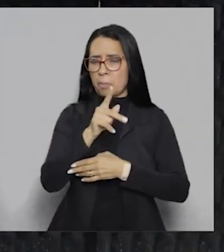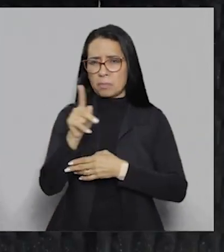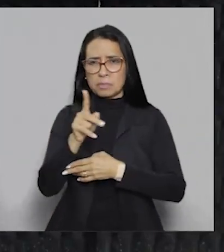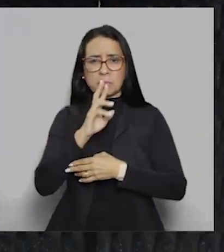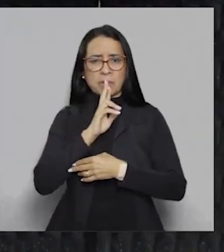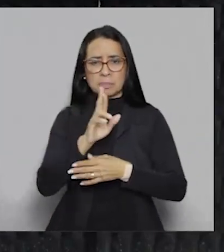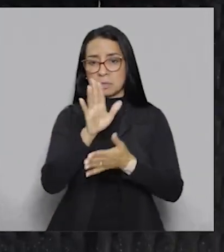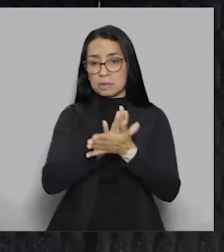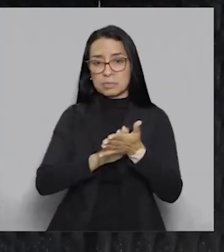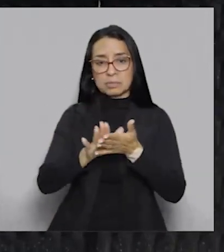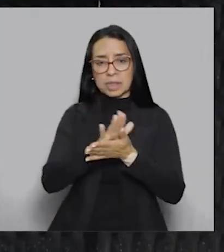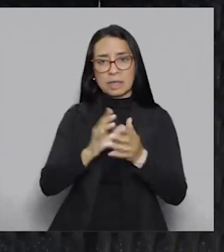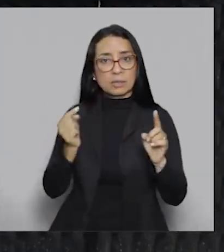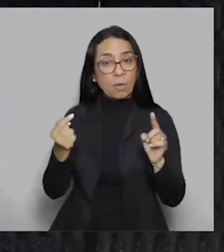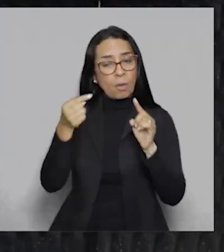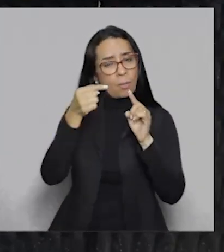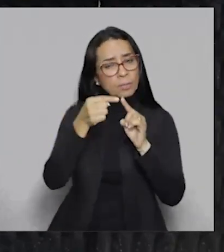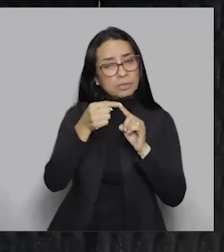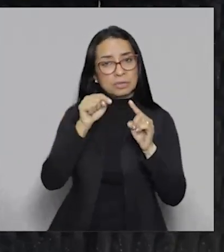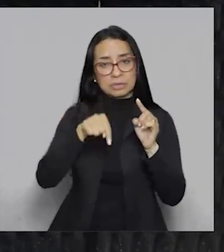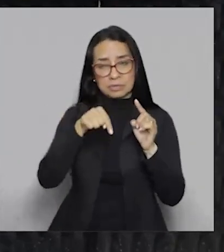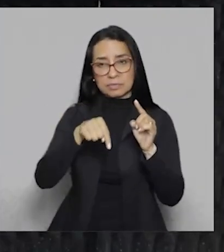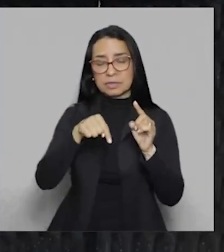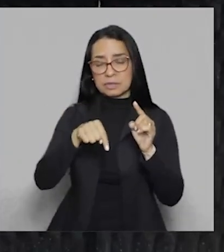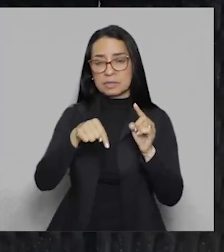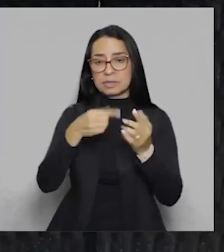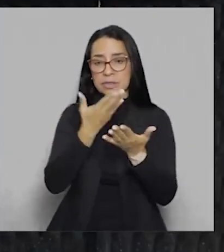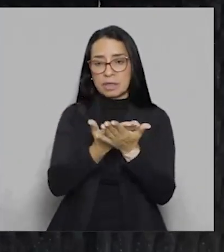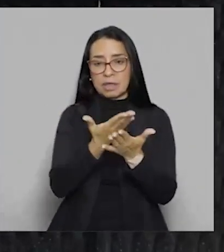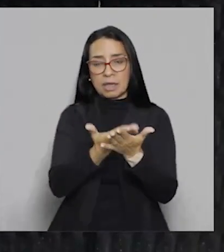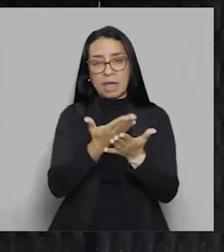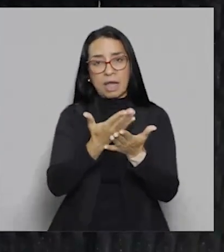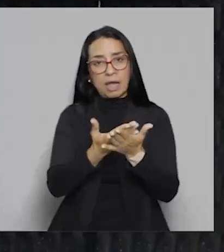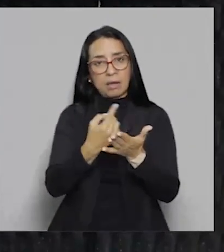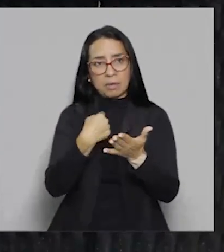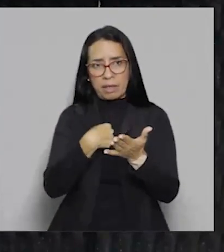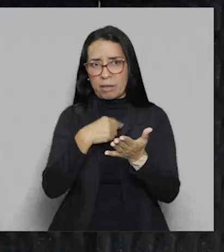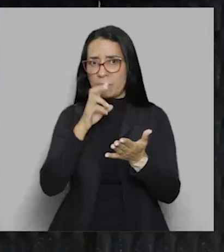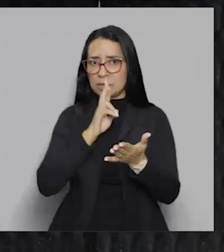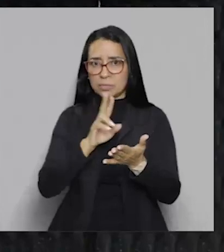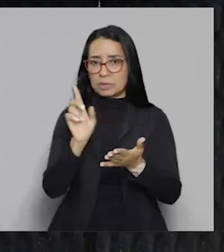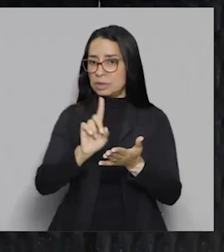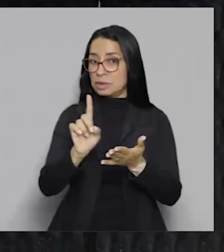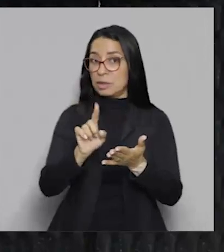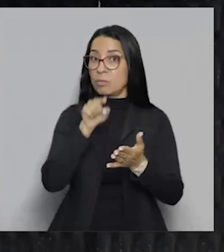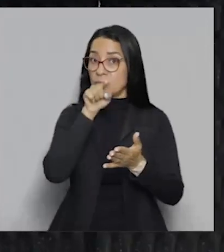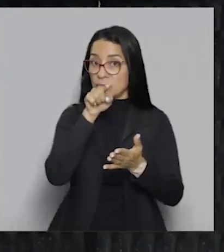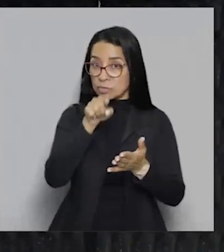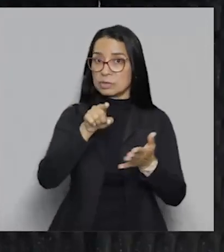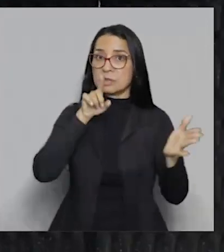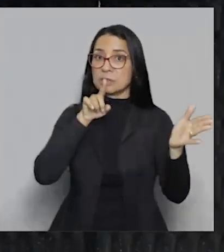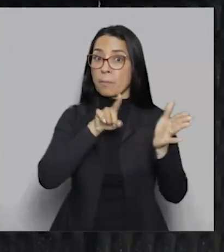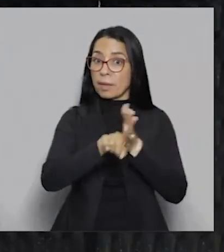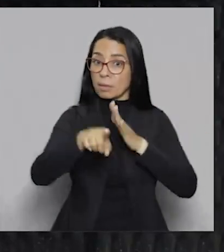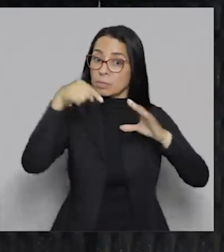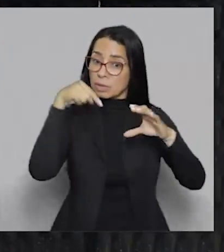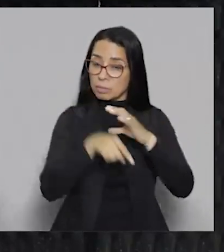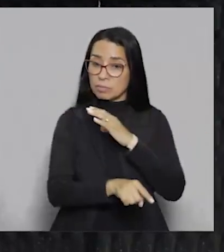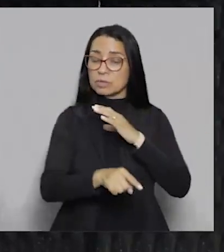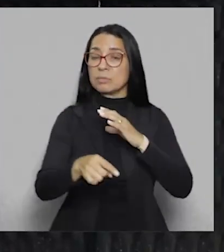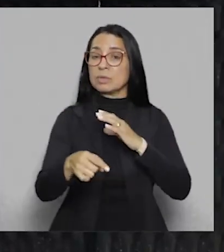visual não é eu responder, é você se perguntar, porque é isso que você tem que fazer nas questões do